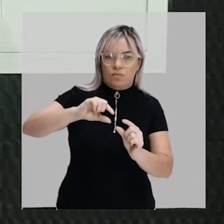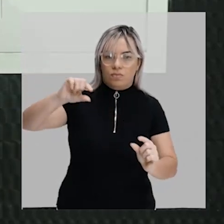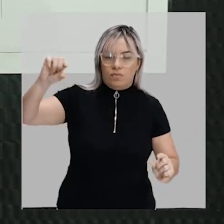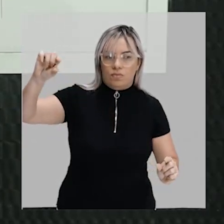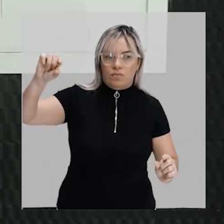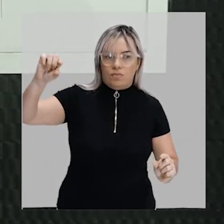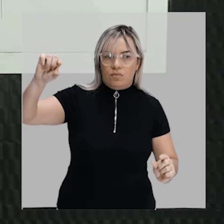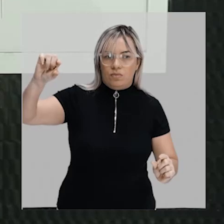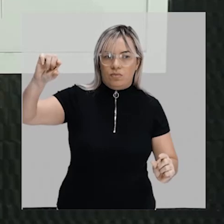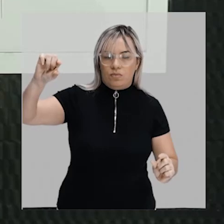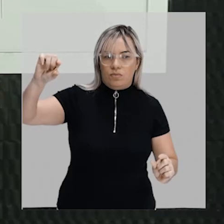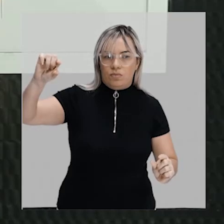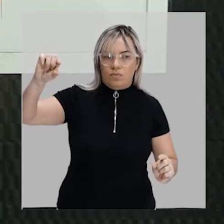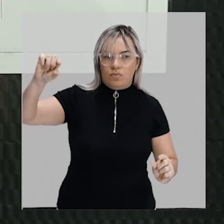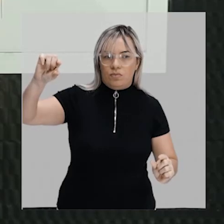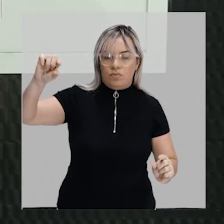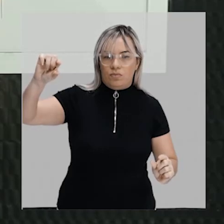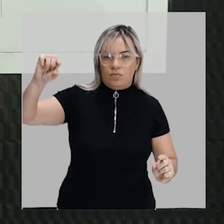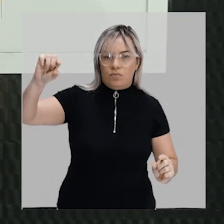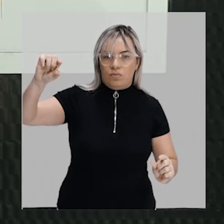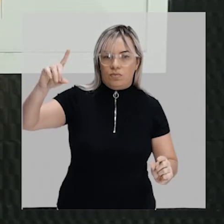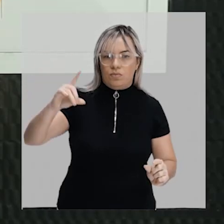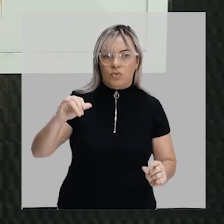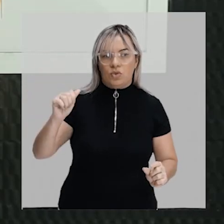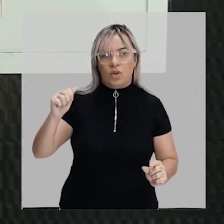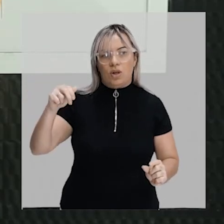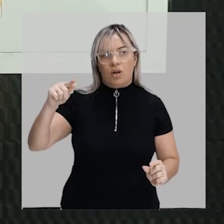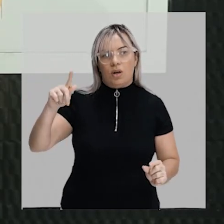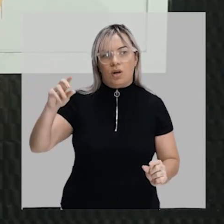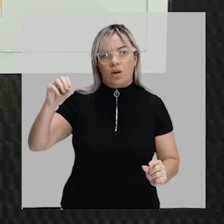é chamada de diagonal secundária